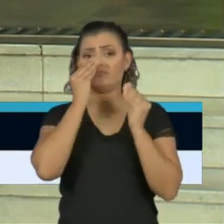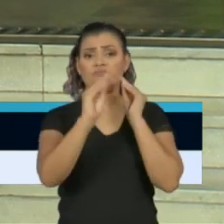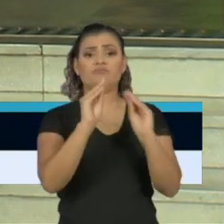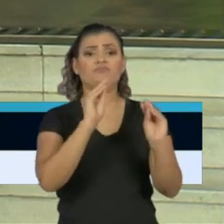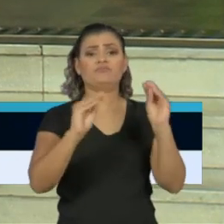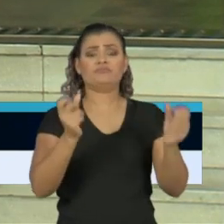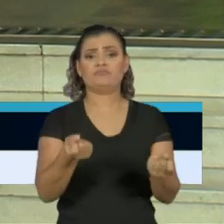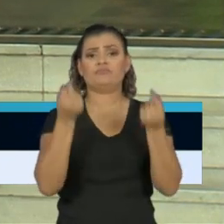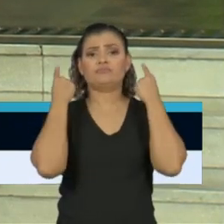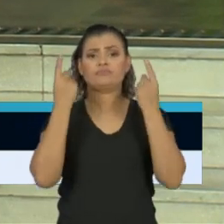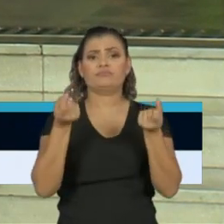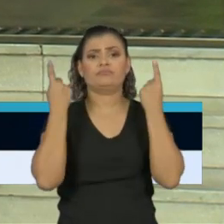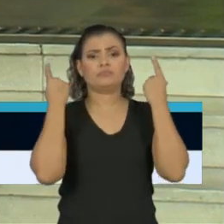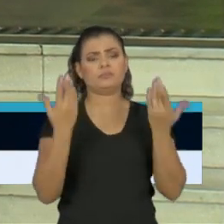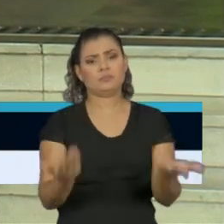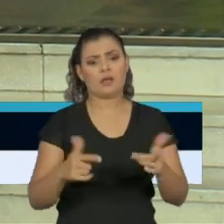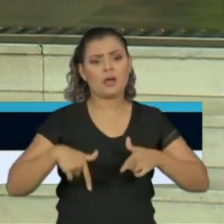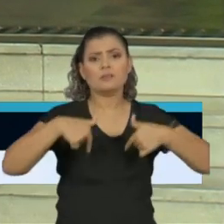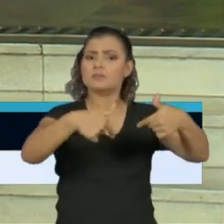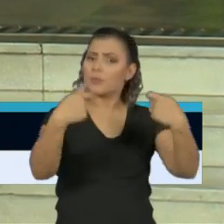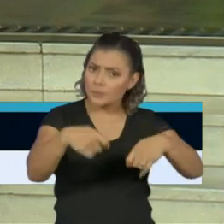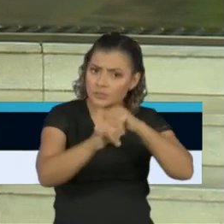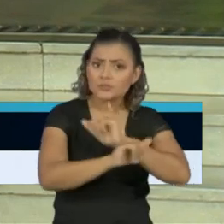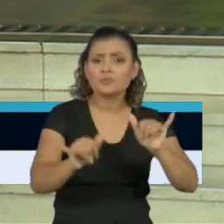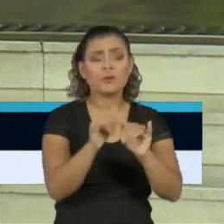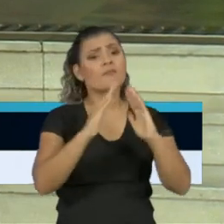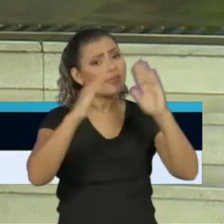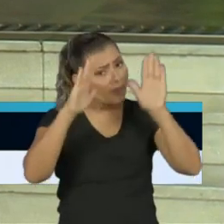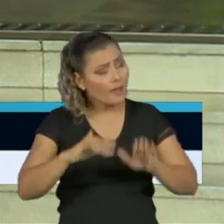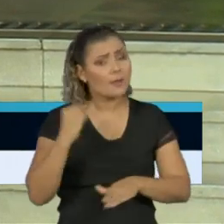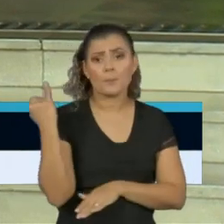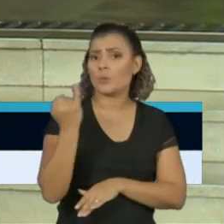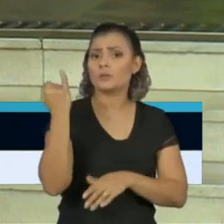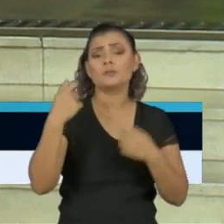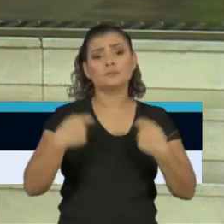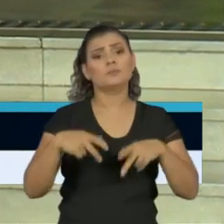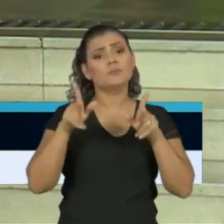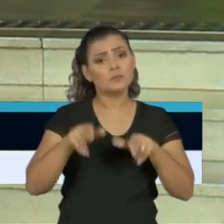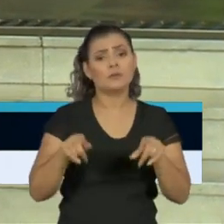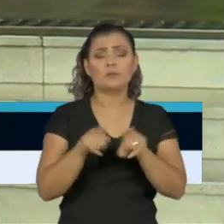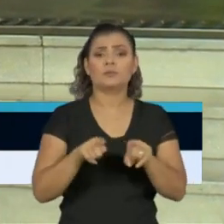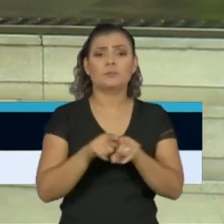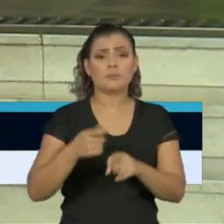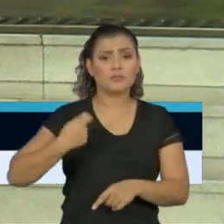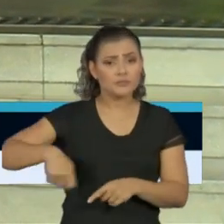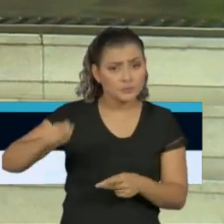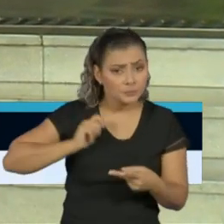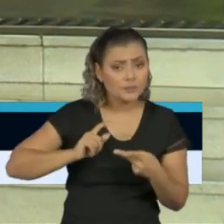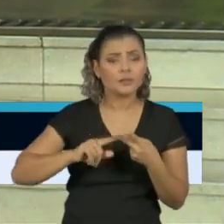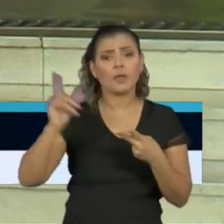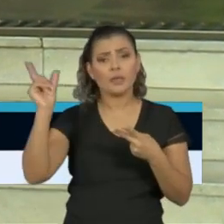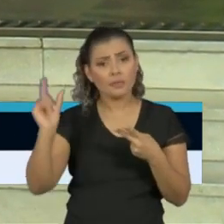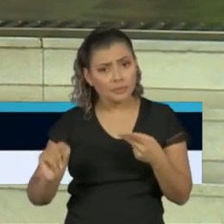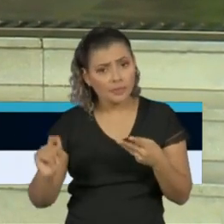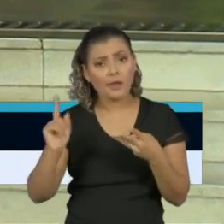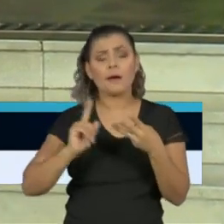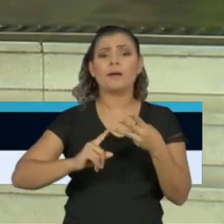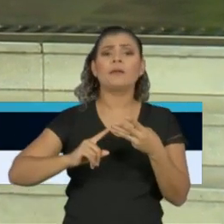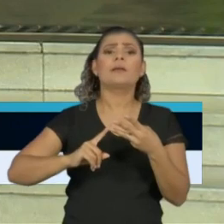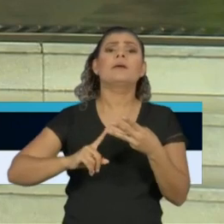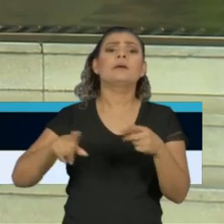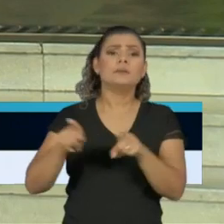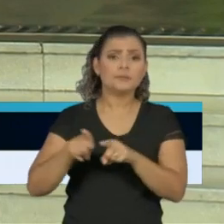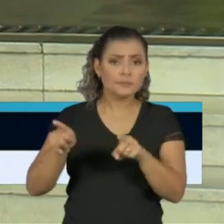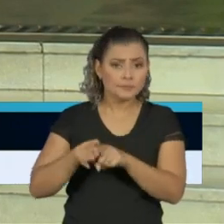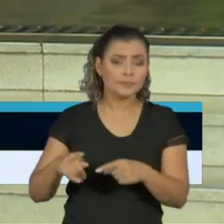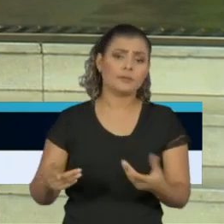tomado esta iniciativa, como fizeram a Grã-Bretanha, a Espanha, a Itália, numa segunda